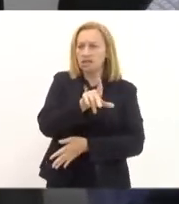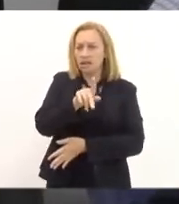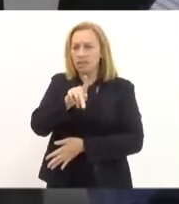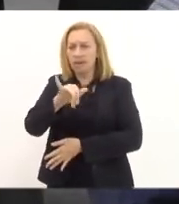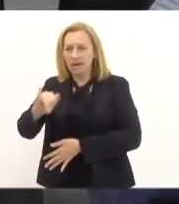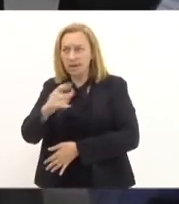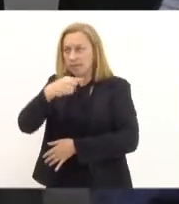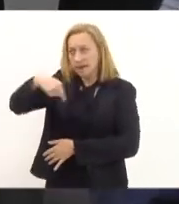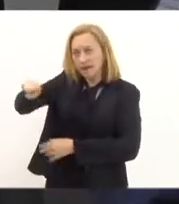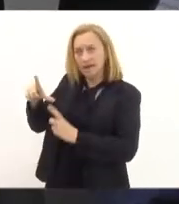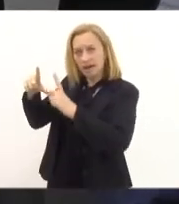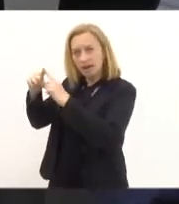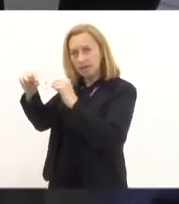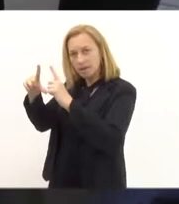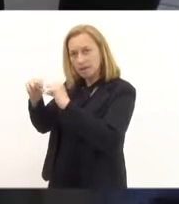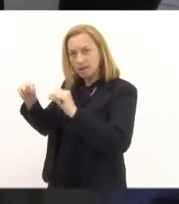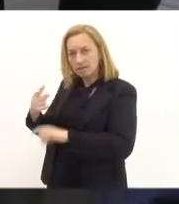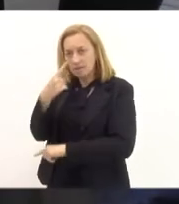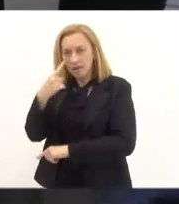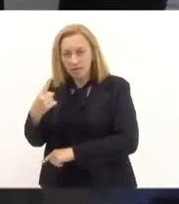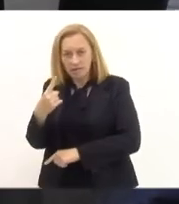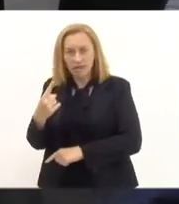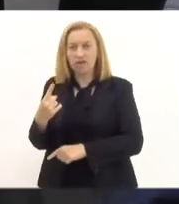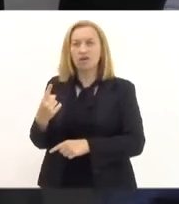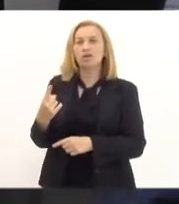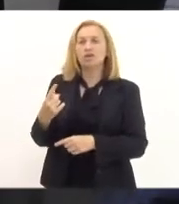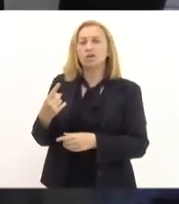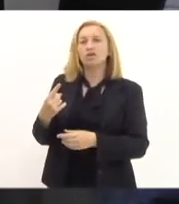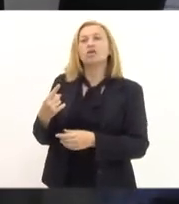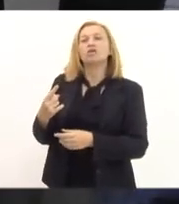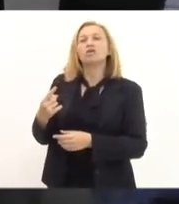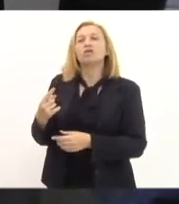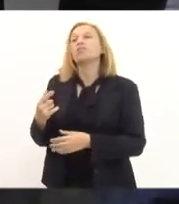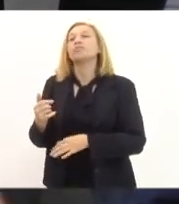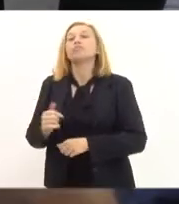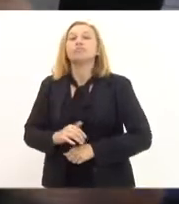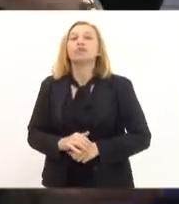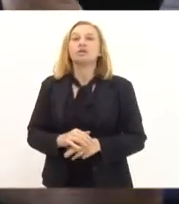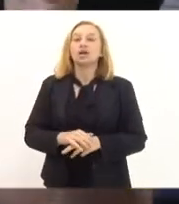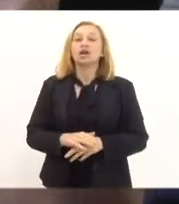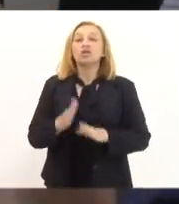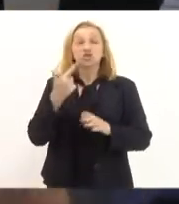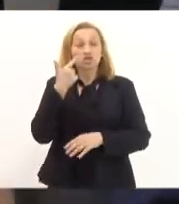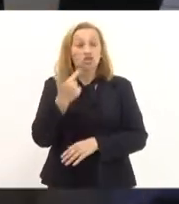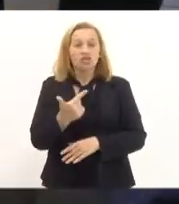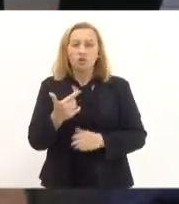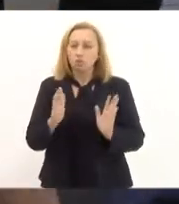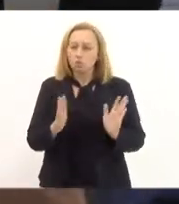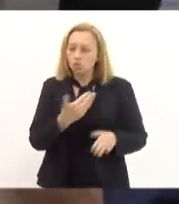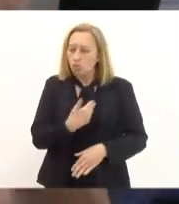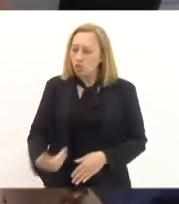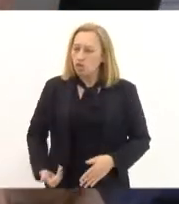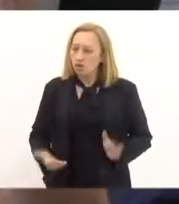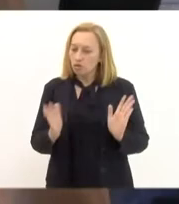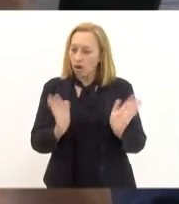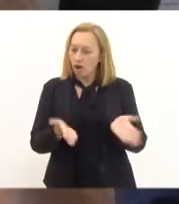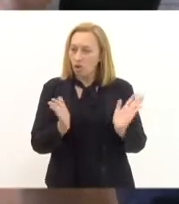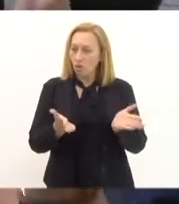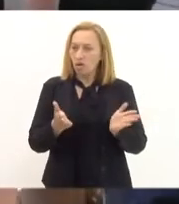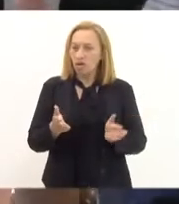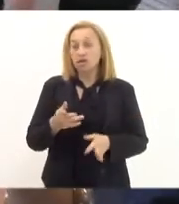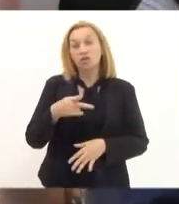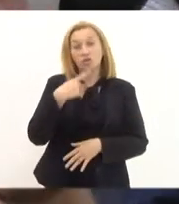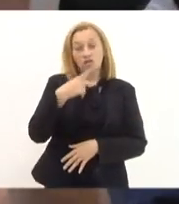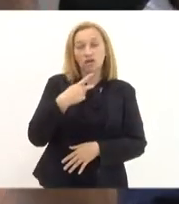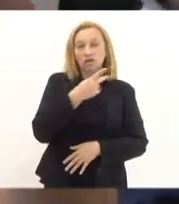comparecer à Brasília para ouvir o ex-secretário E aí quando a gente olha do governo atual E aí eu tô colocando de